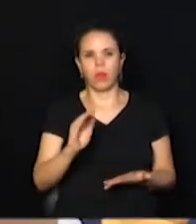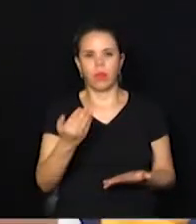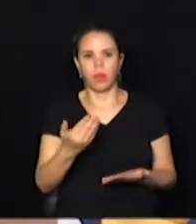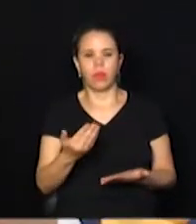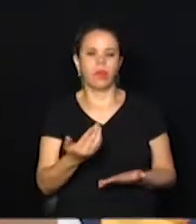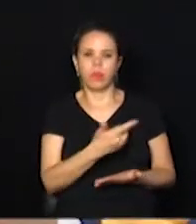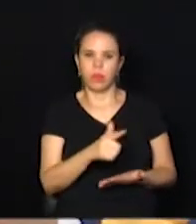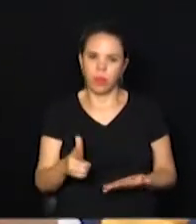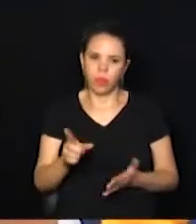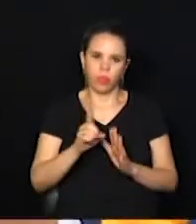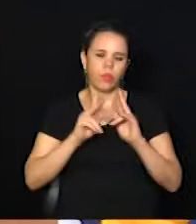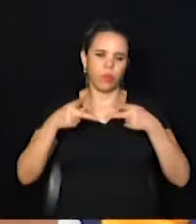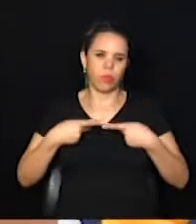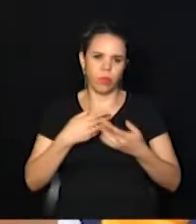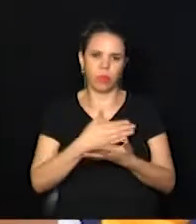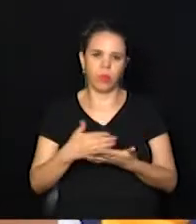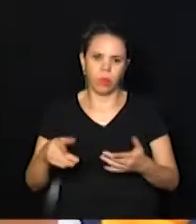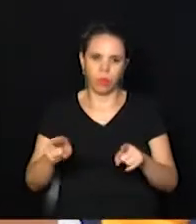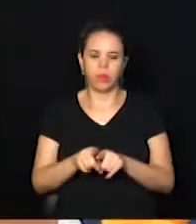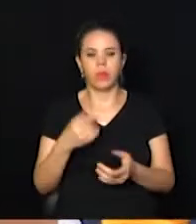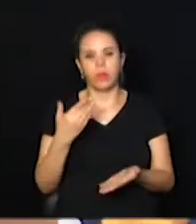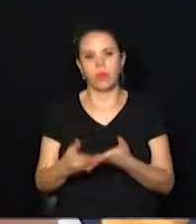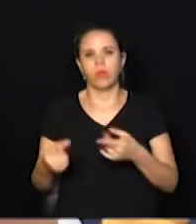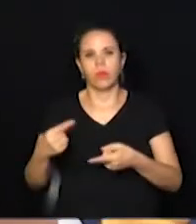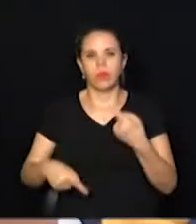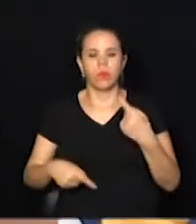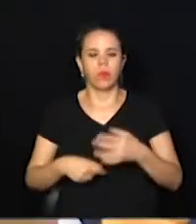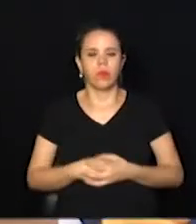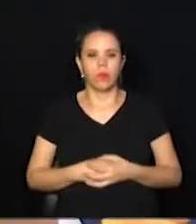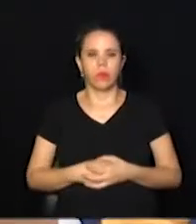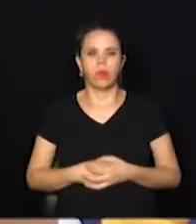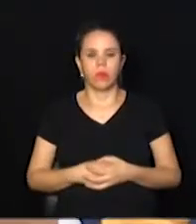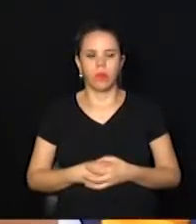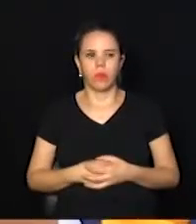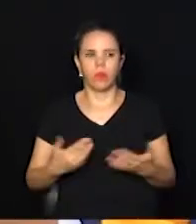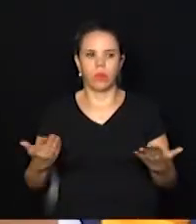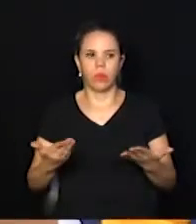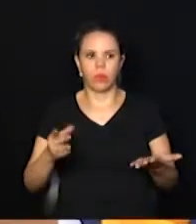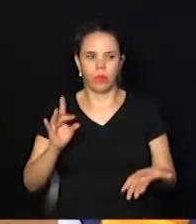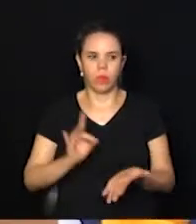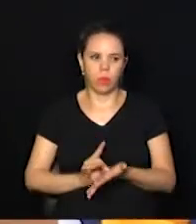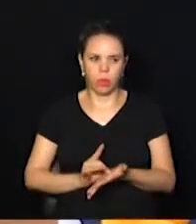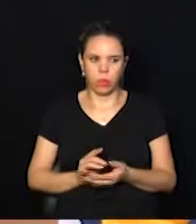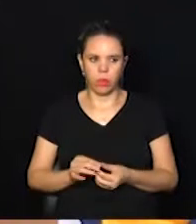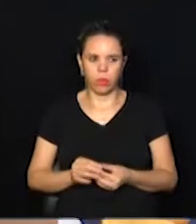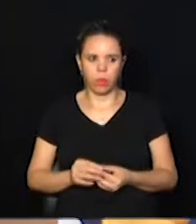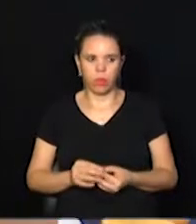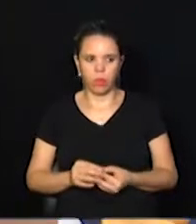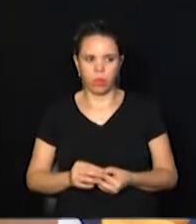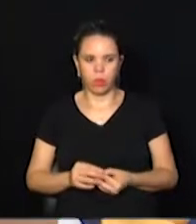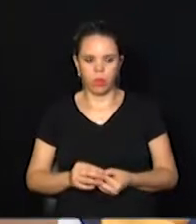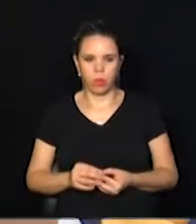humanos, ela também começa a perder o sentido. E hoje, concretamente, o